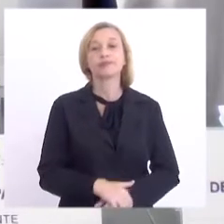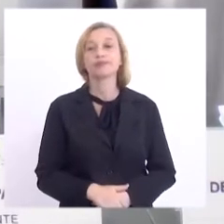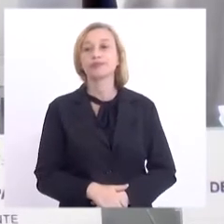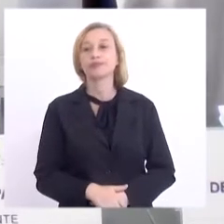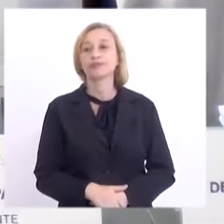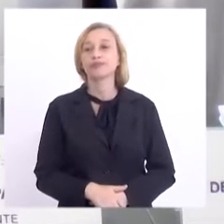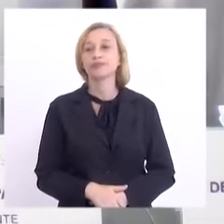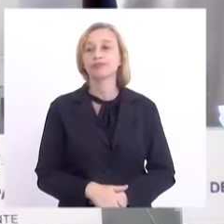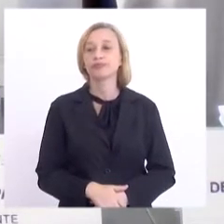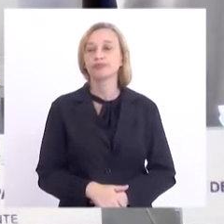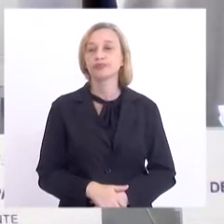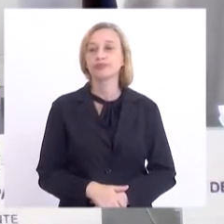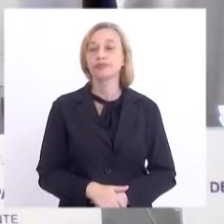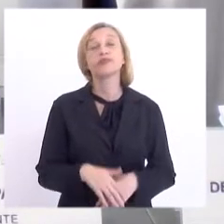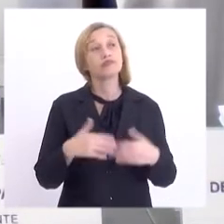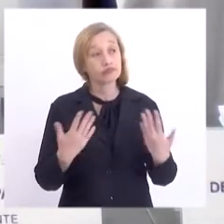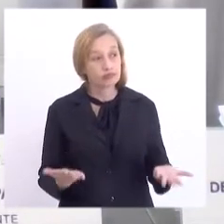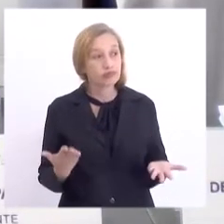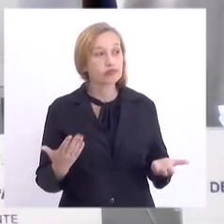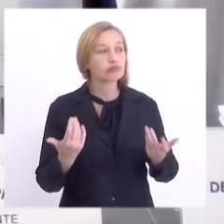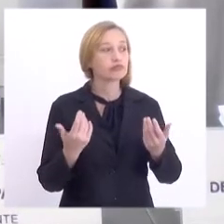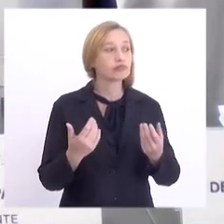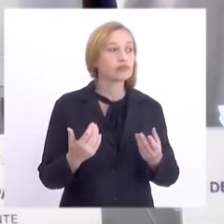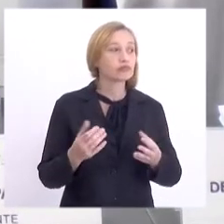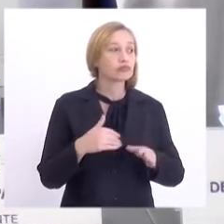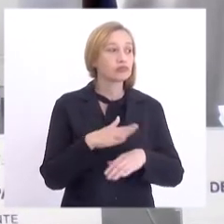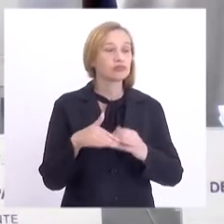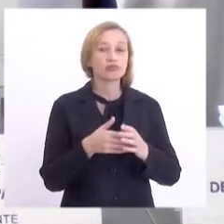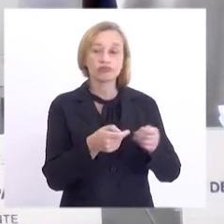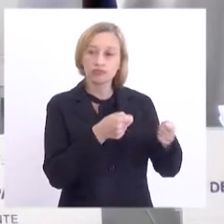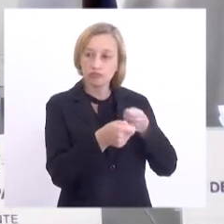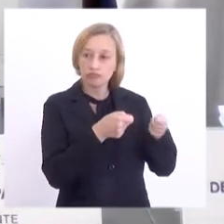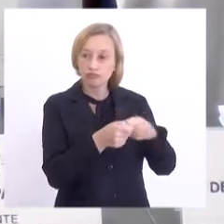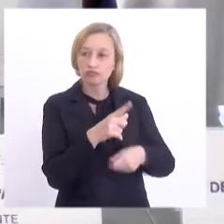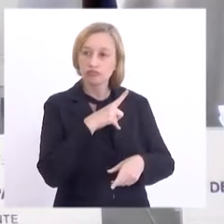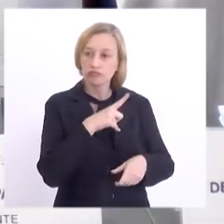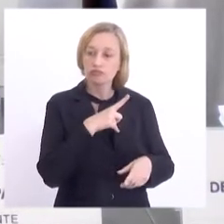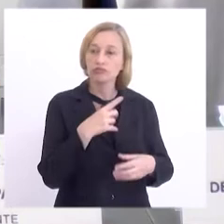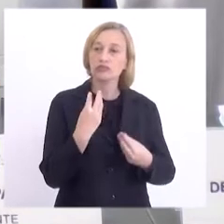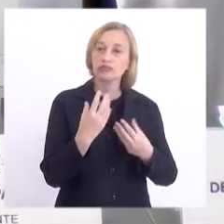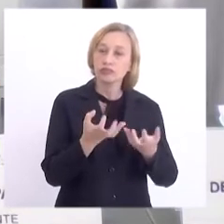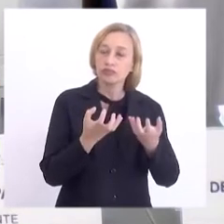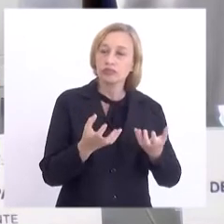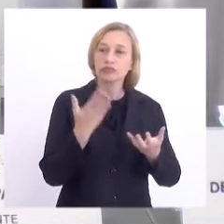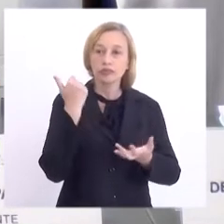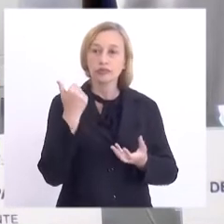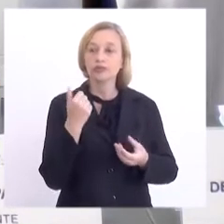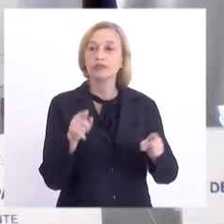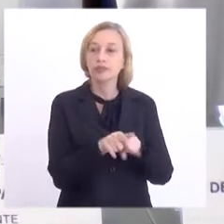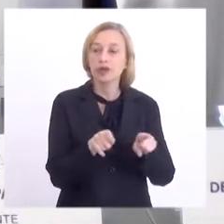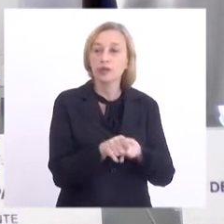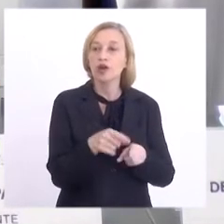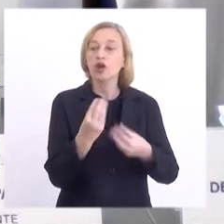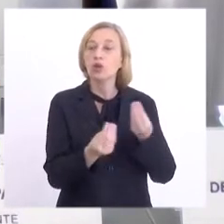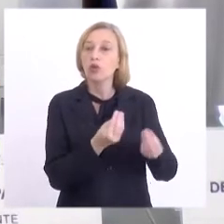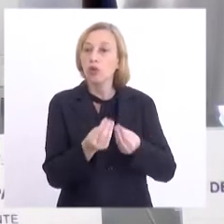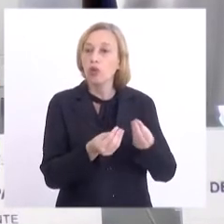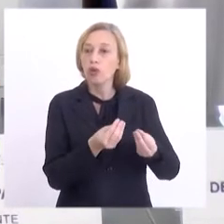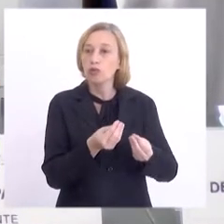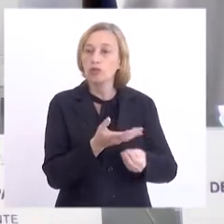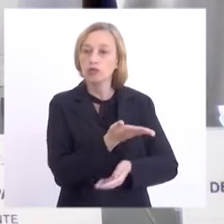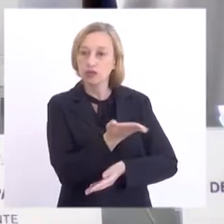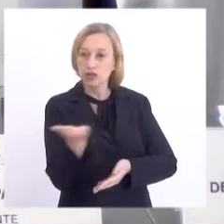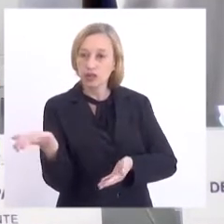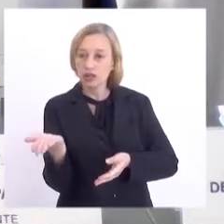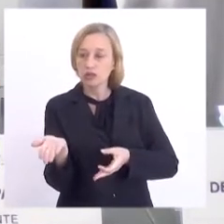isso então tem que ter todos esses controles eu quero saber também como é que planejamento vai controlar